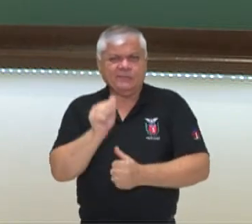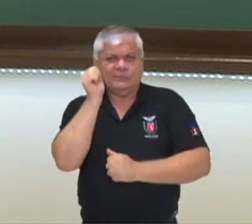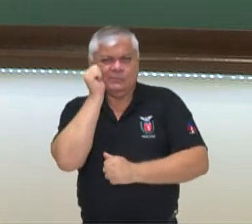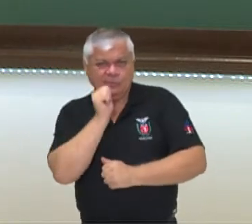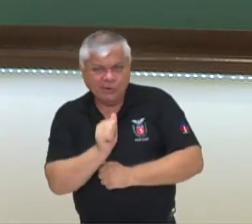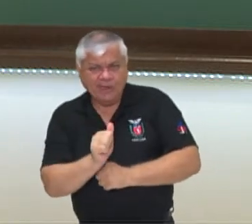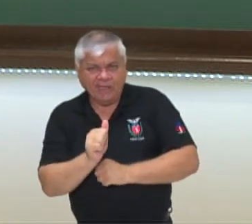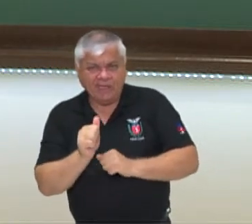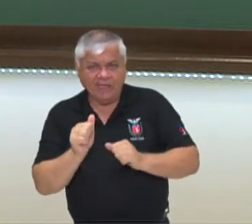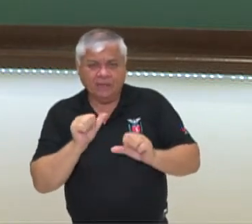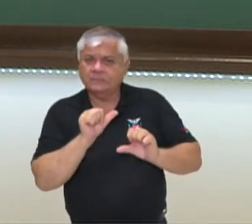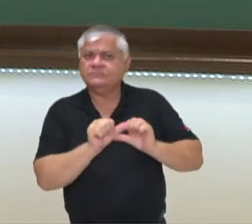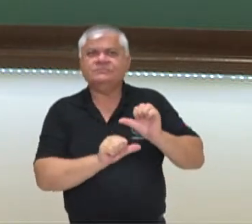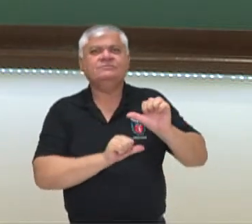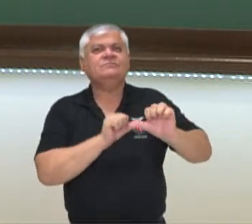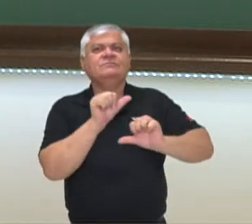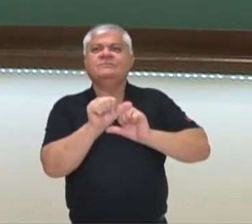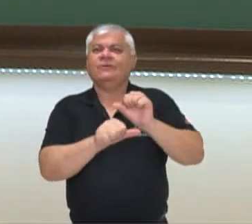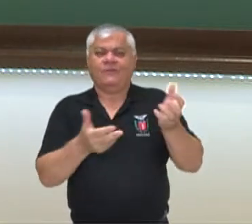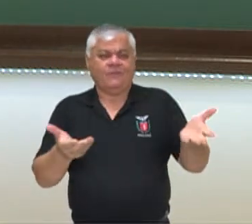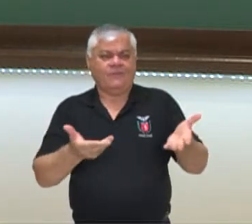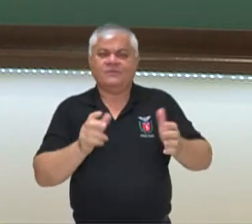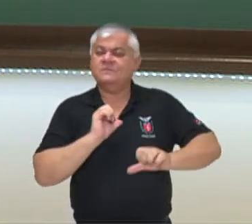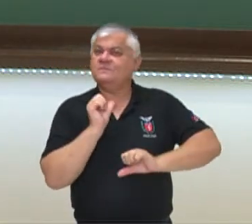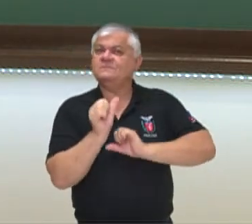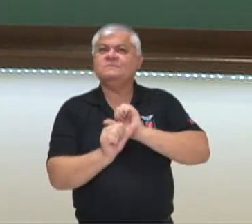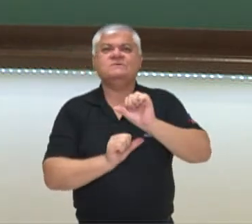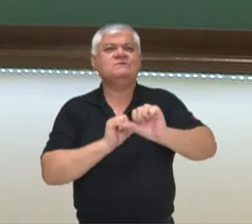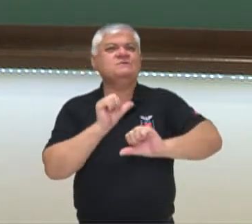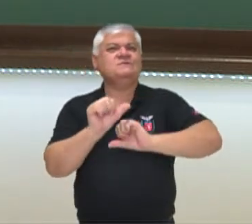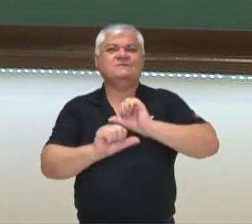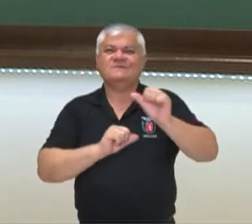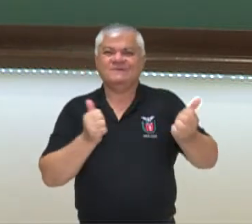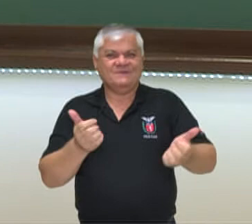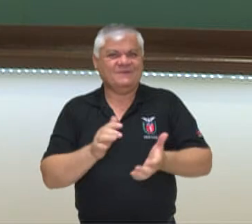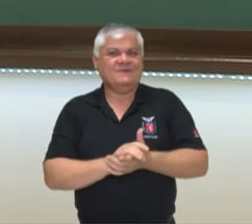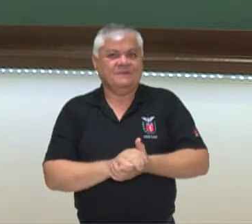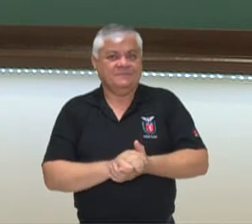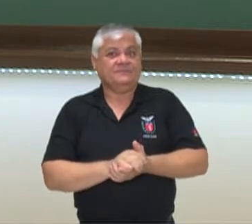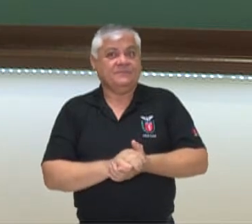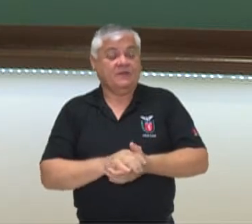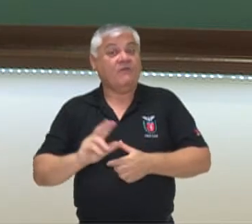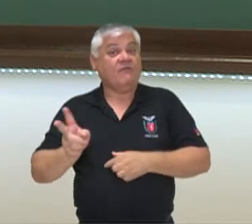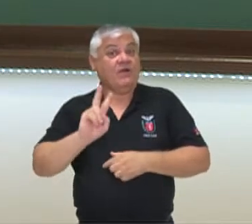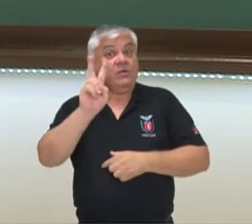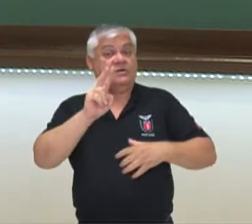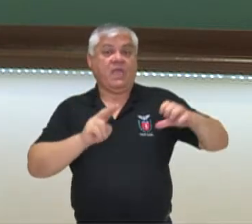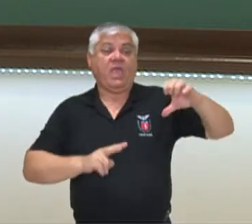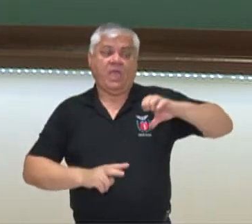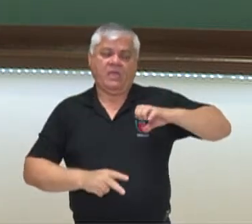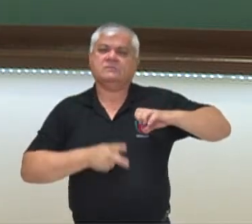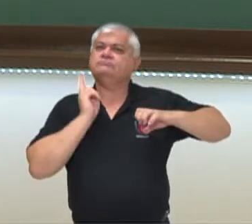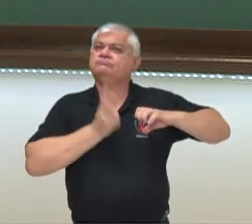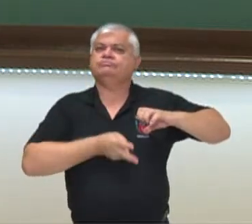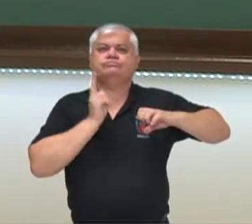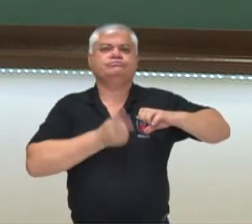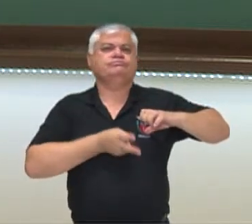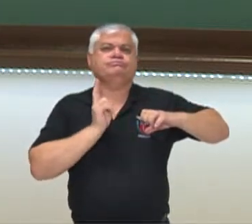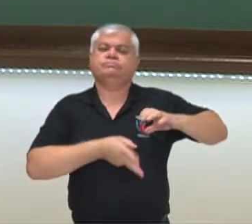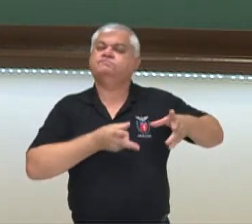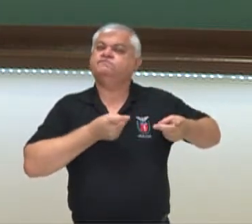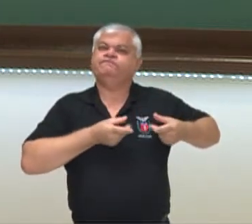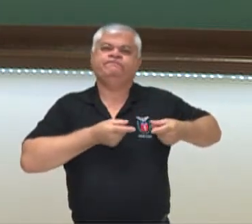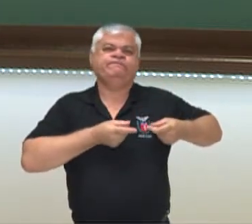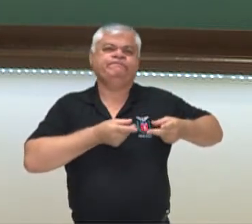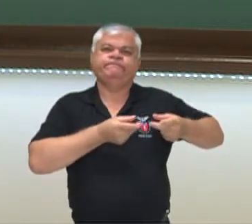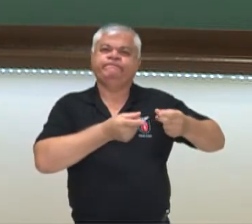mulher, eles se alteraram, né, eles sofreram mudanças ao longo do tempo. Já os valores éticos, né, eles são universais,